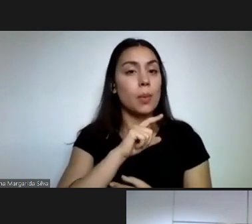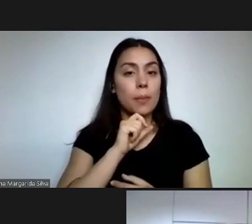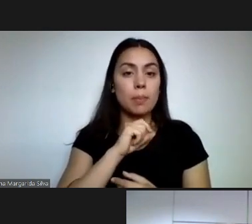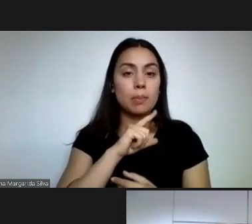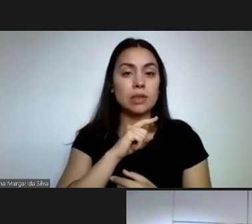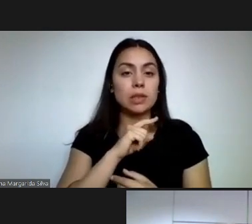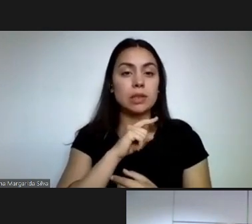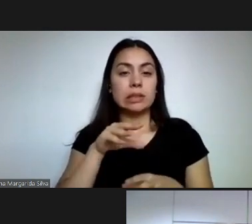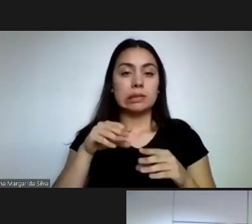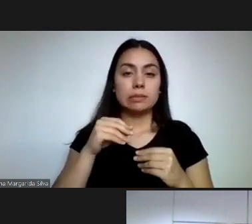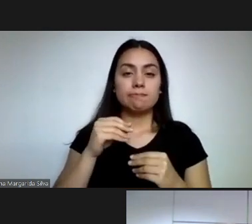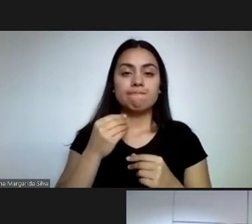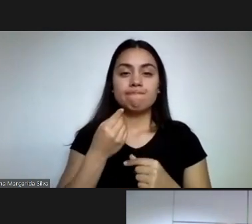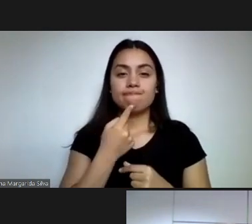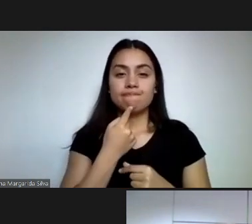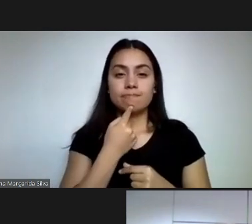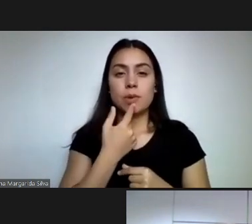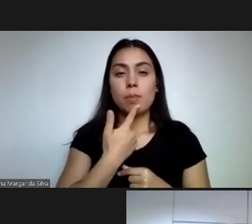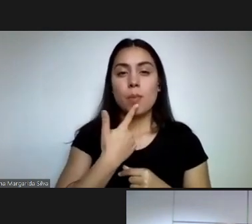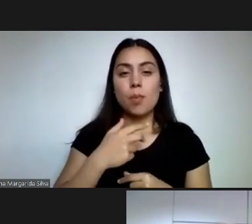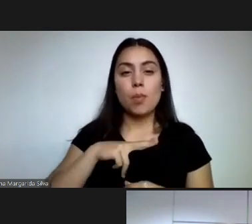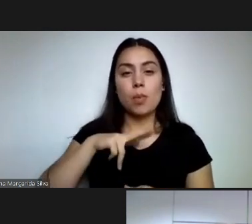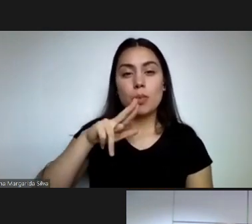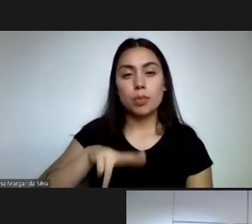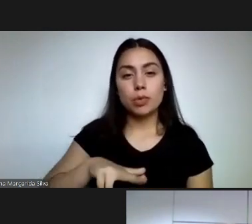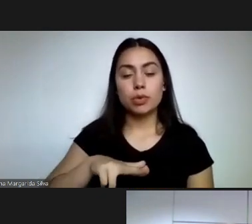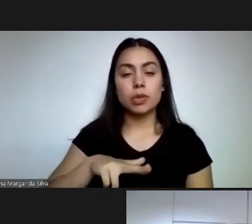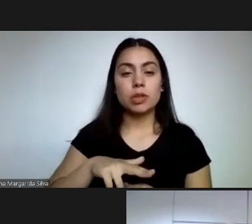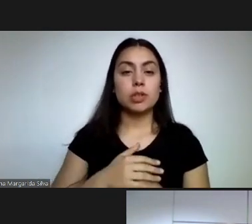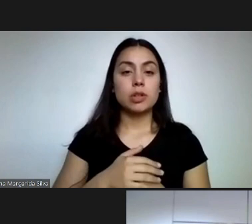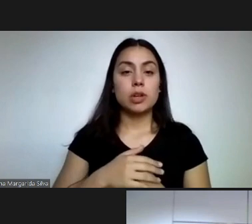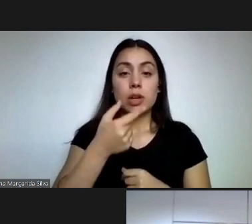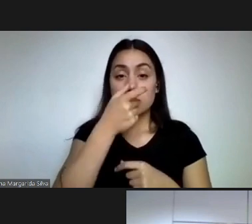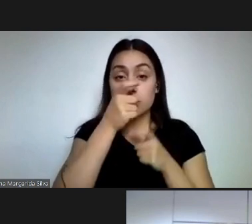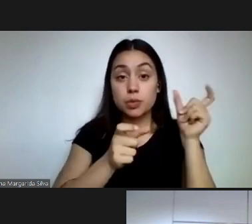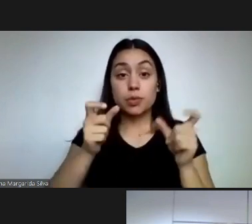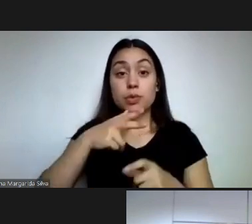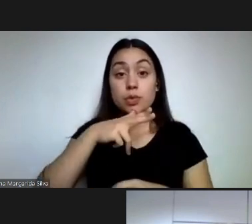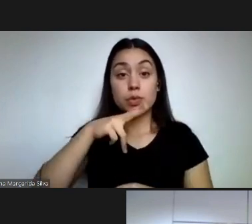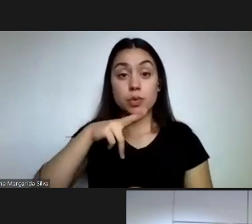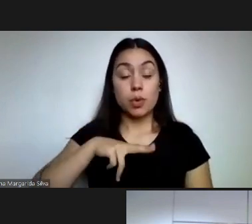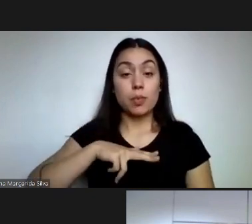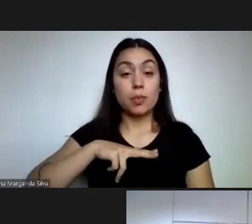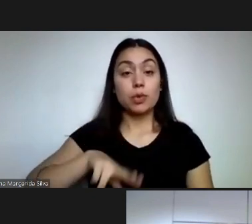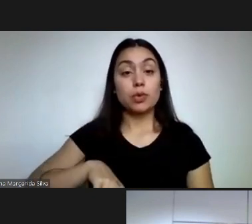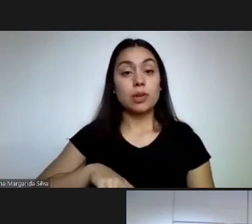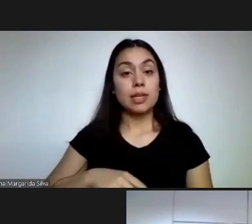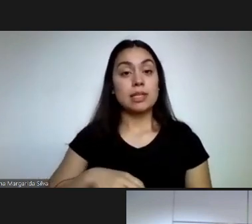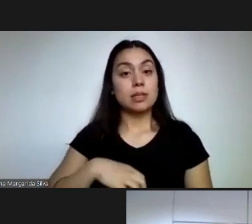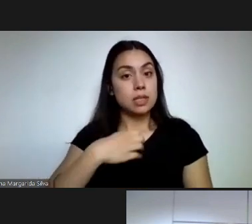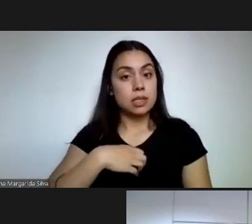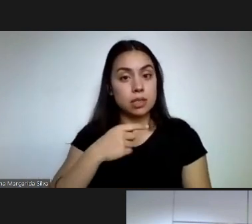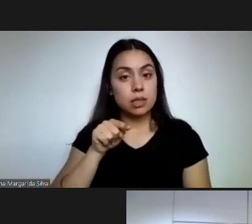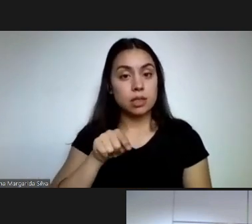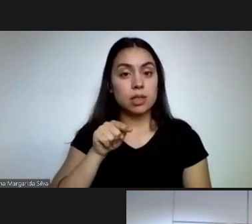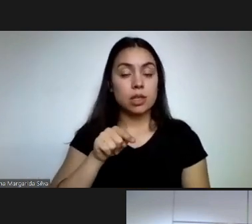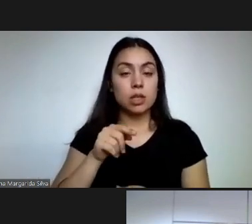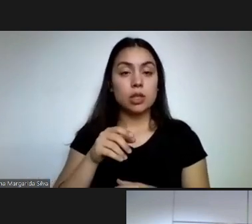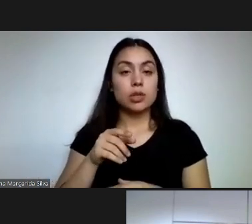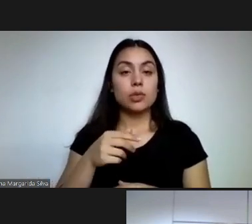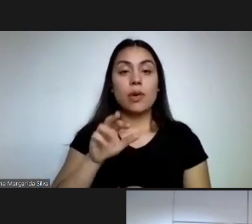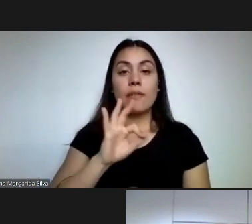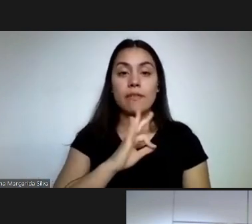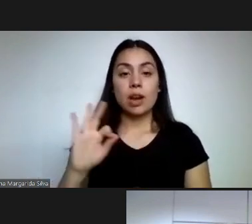forma e muitas vezes os portugueses falam nisso porque somos a maior comunidade europeia aqui e, no entanto,